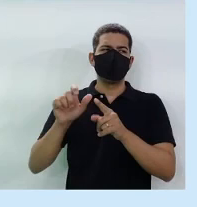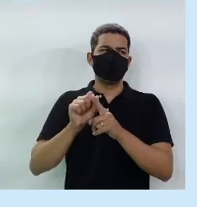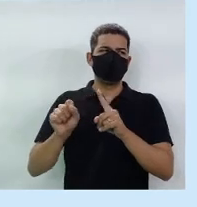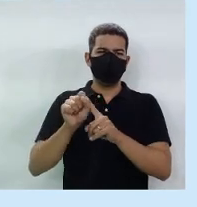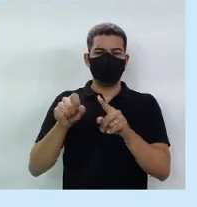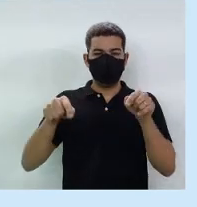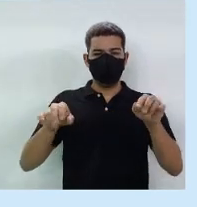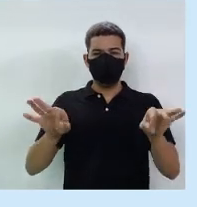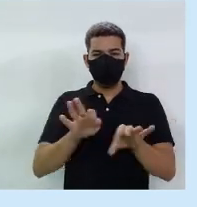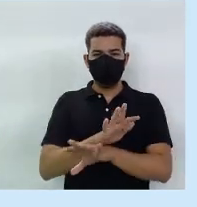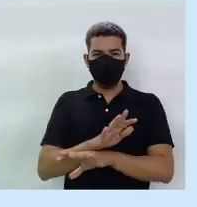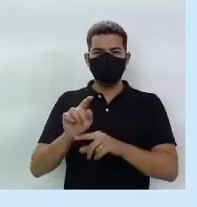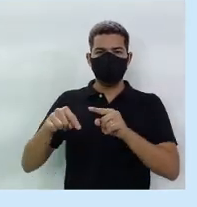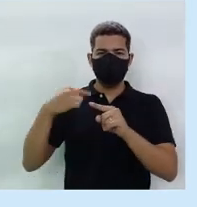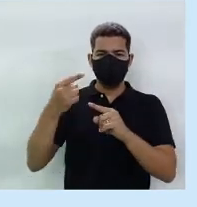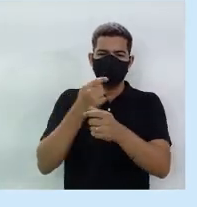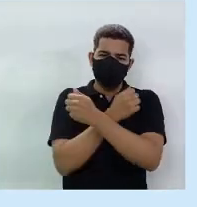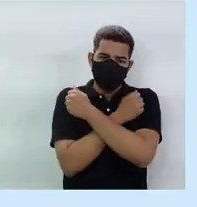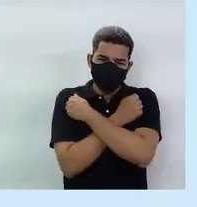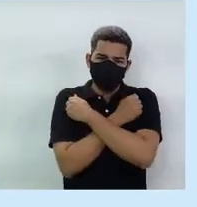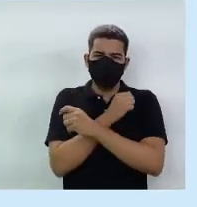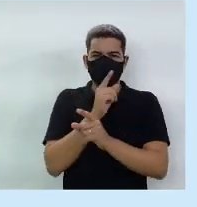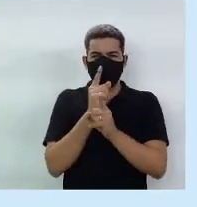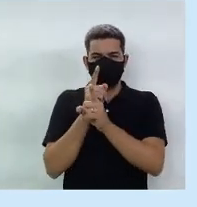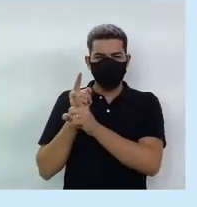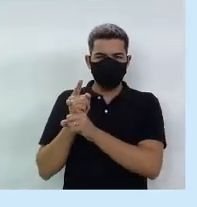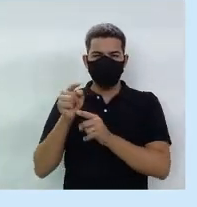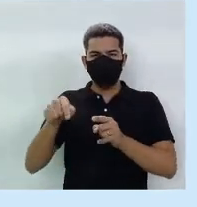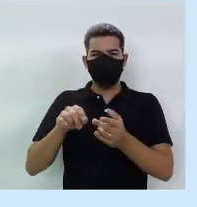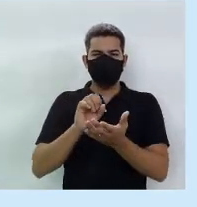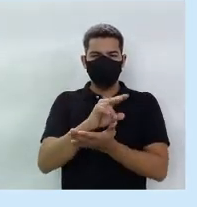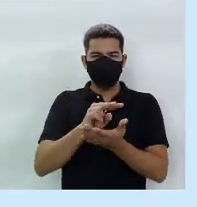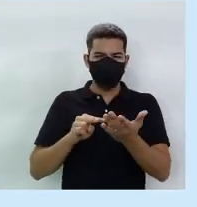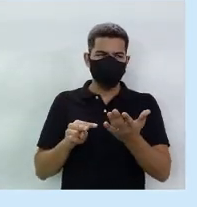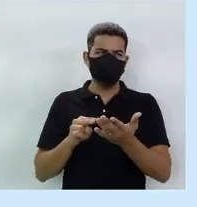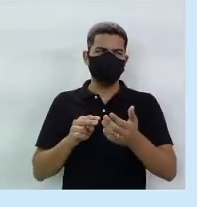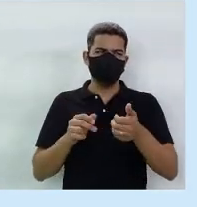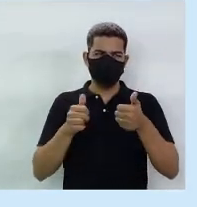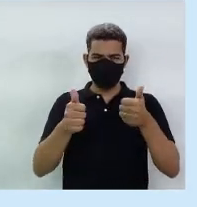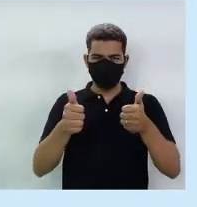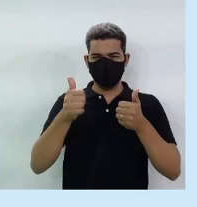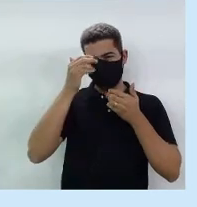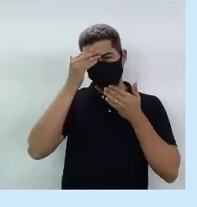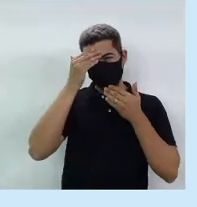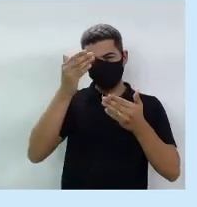Por hoje é só. Um forte abraço. Espero que tenham gostado da aula. E fiquem aqui no Edu.